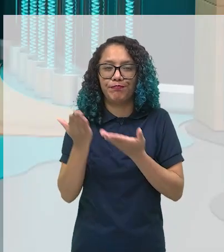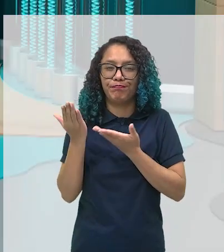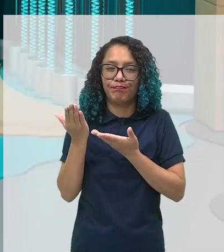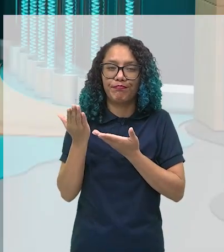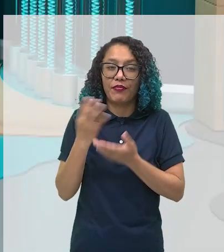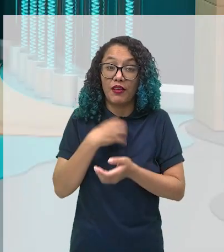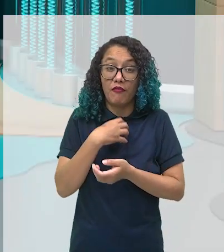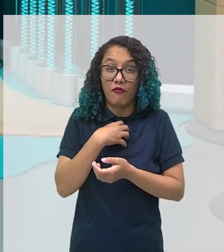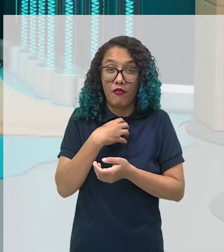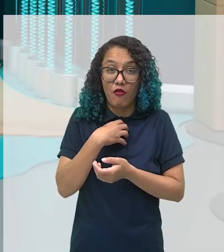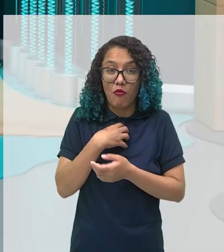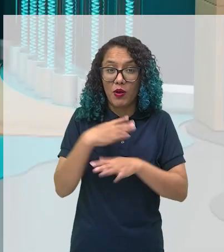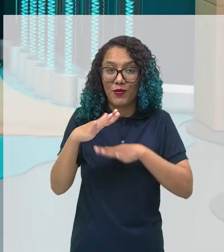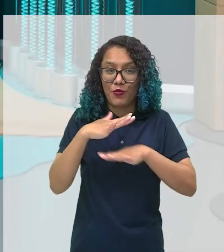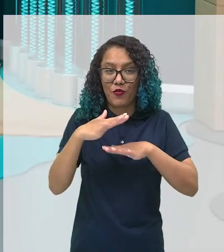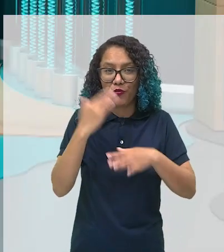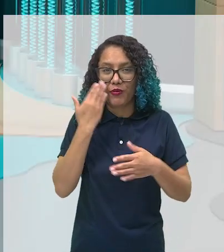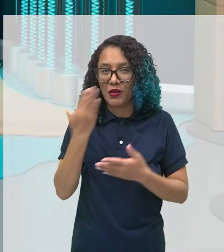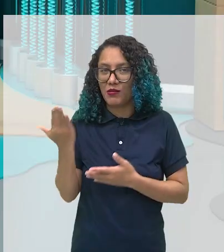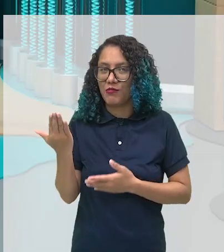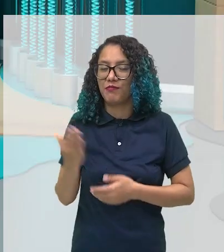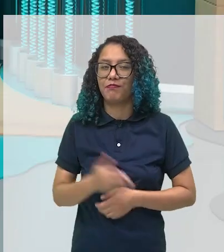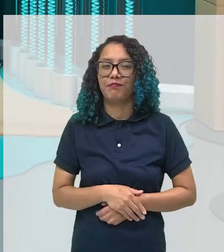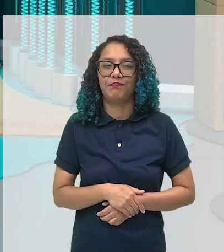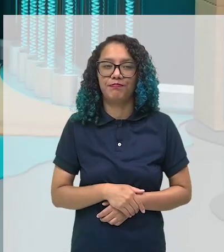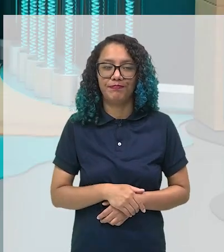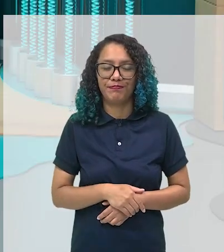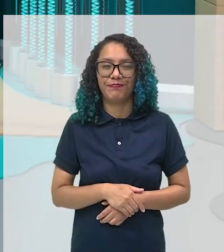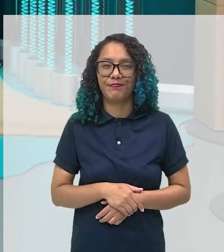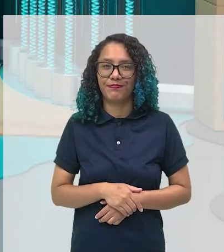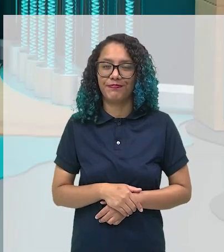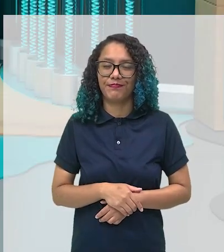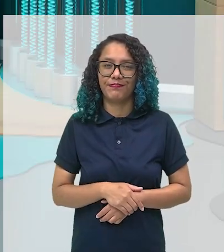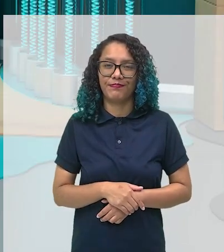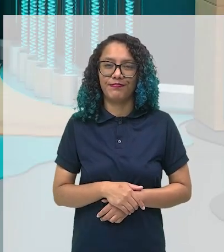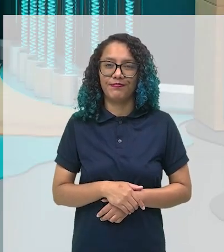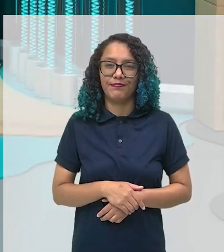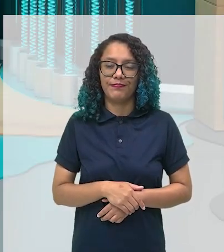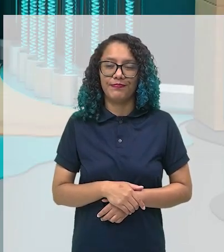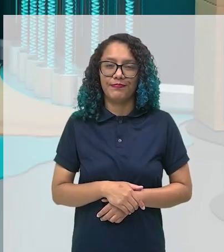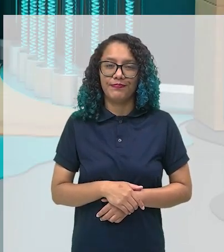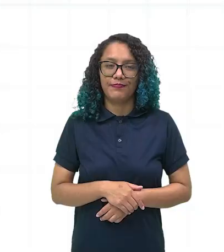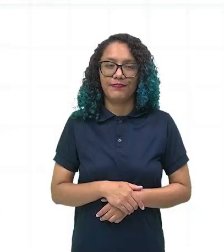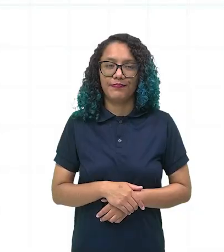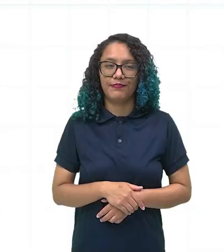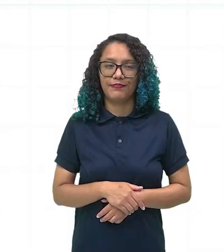desenvolvido esses passos aí, né? Os passos básicos. Muito bem.